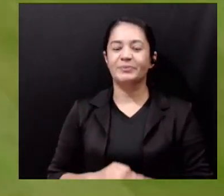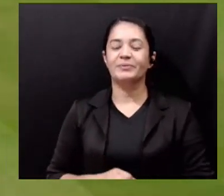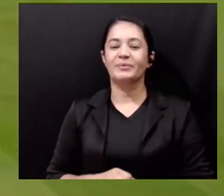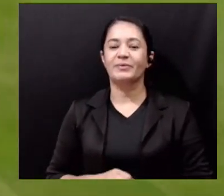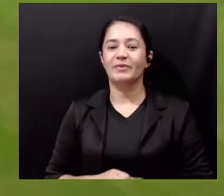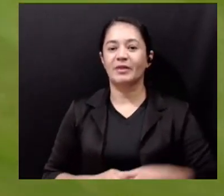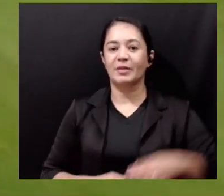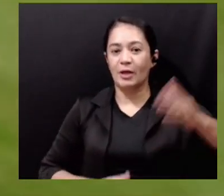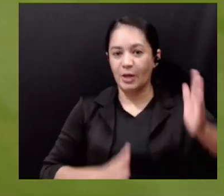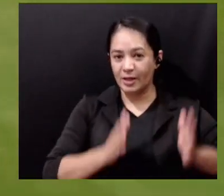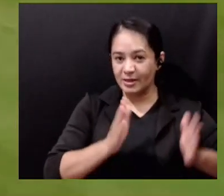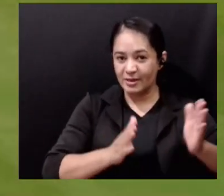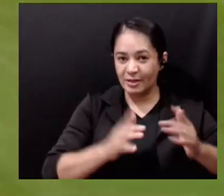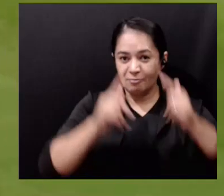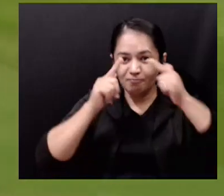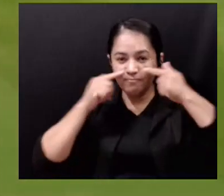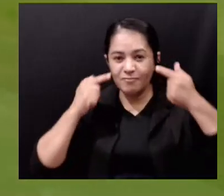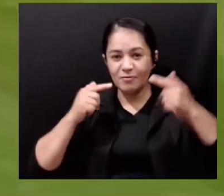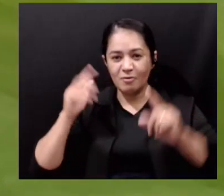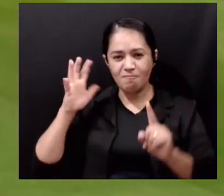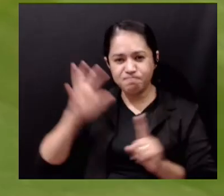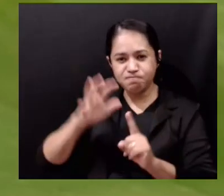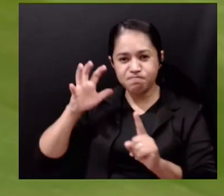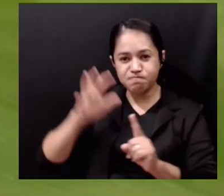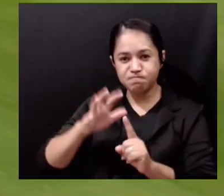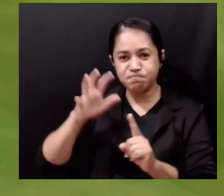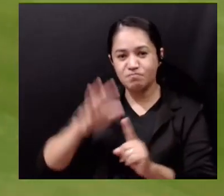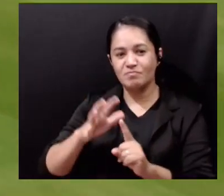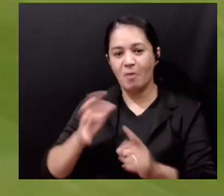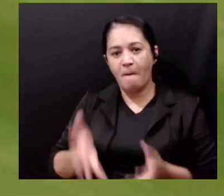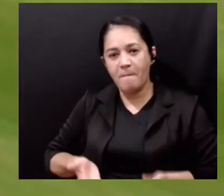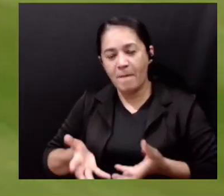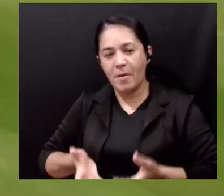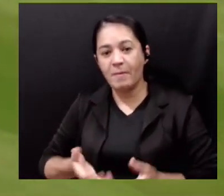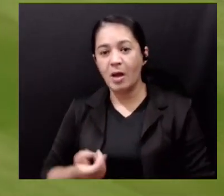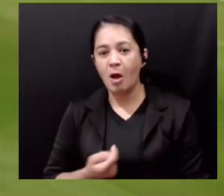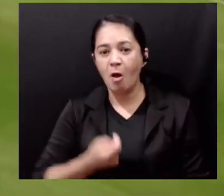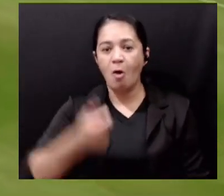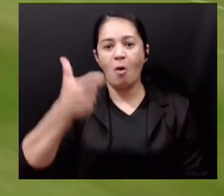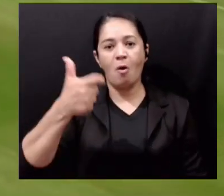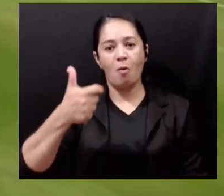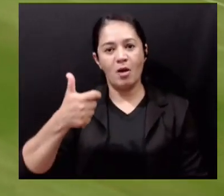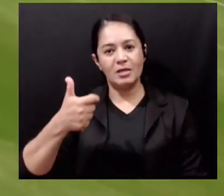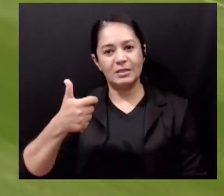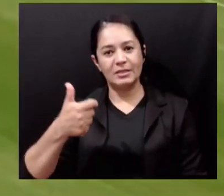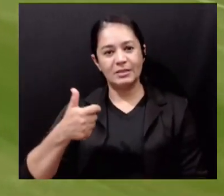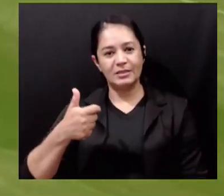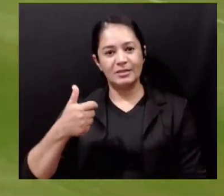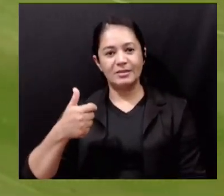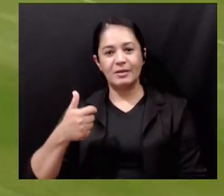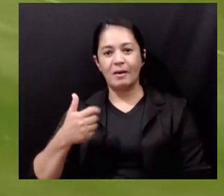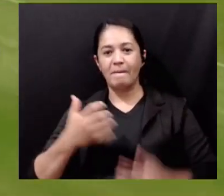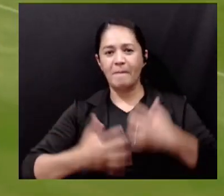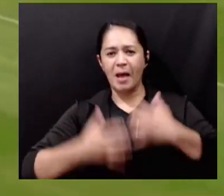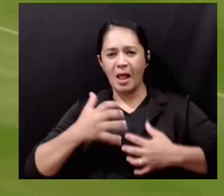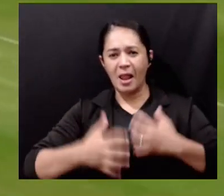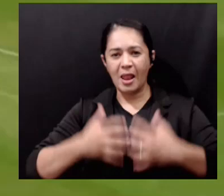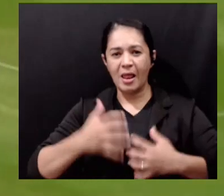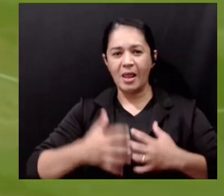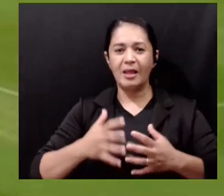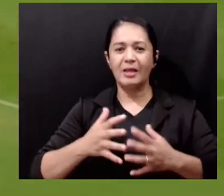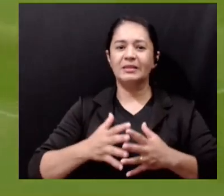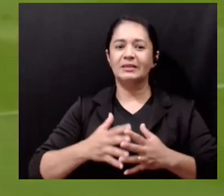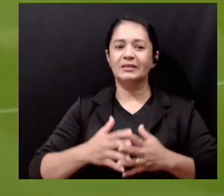voltou pressionando o time da Ponte e quase descontou o placar após saída atrapalhada de Diogo Silva aos 6